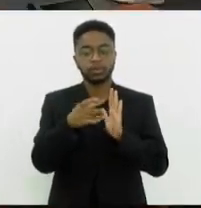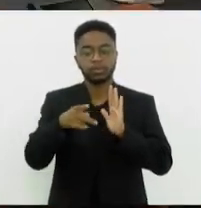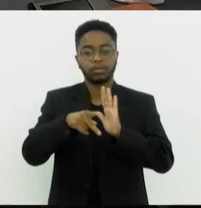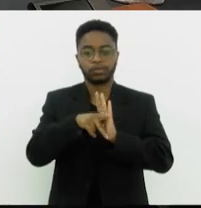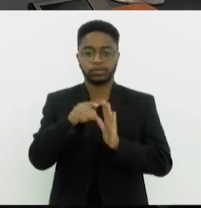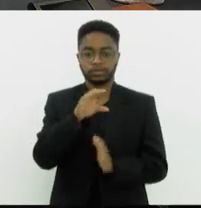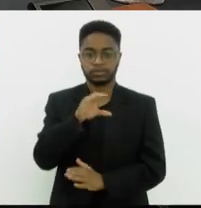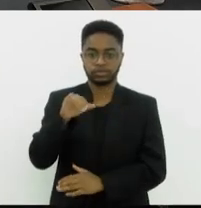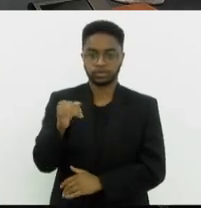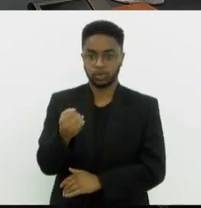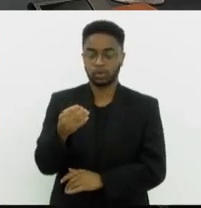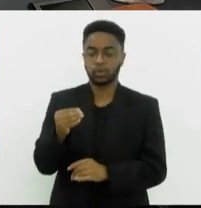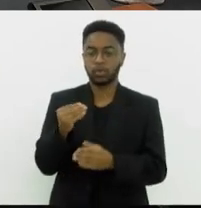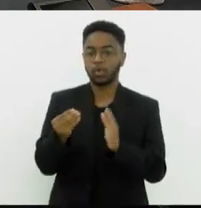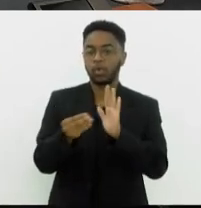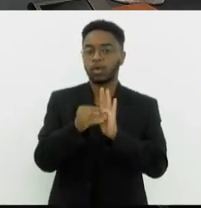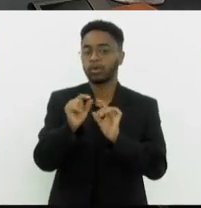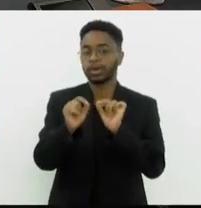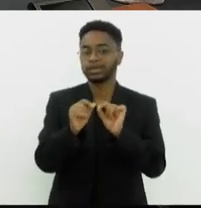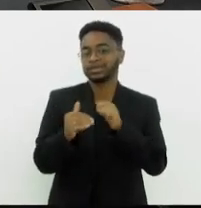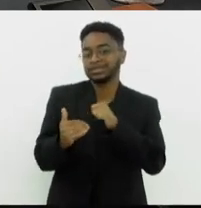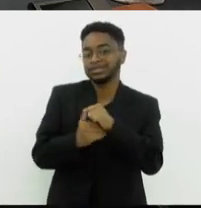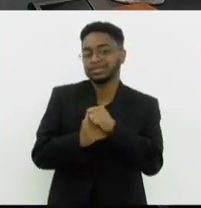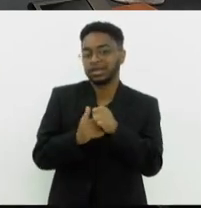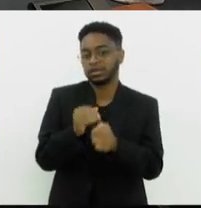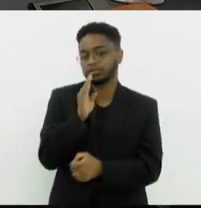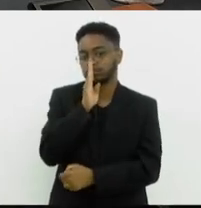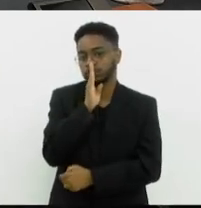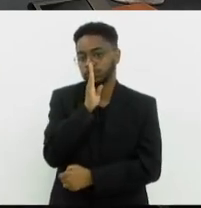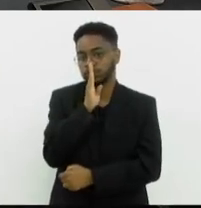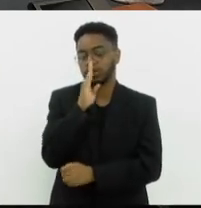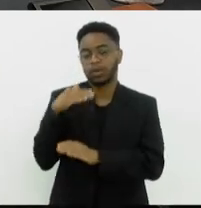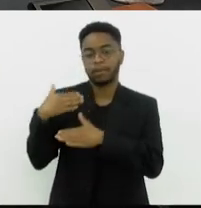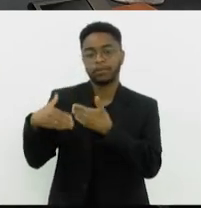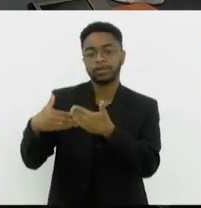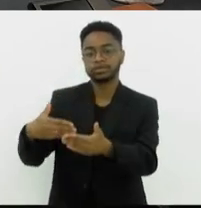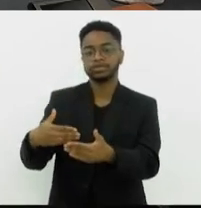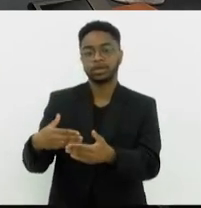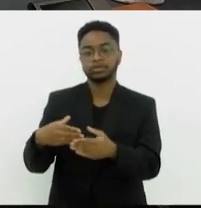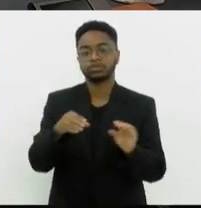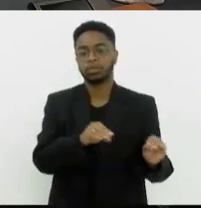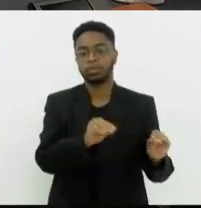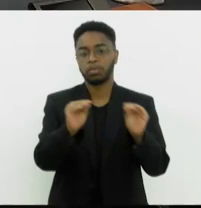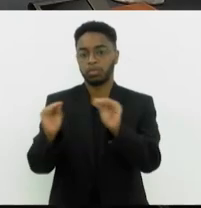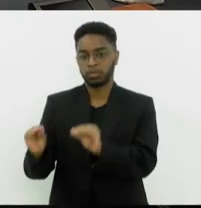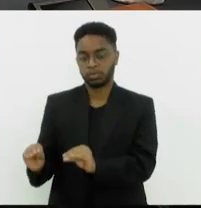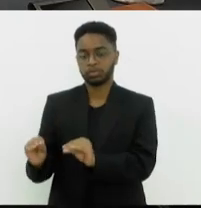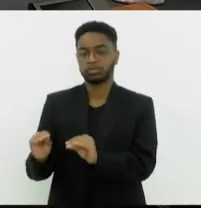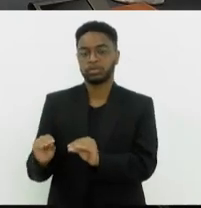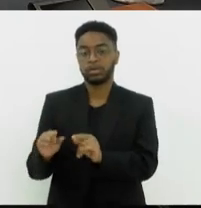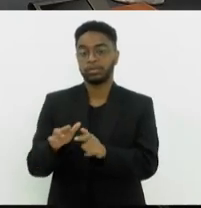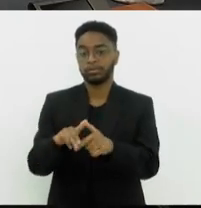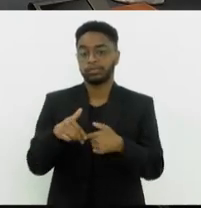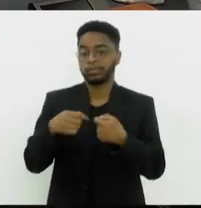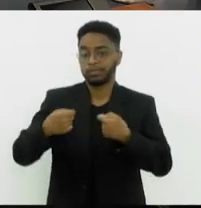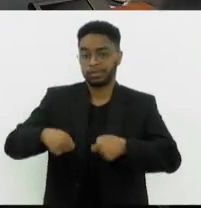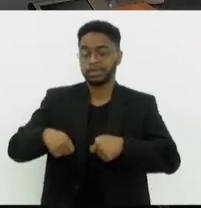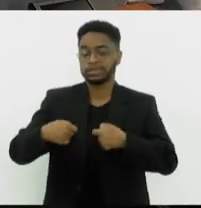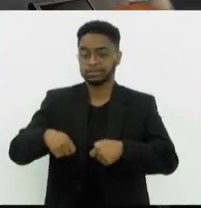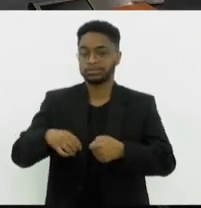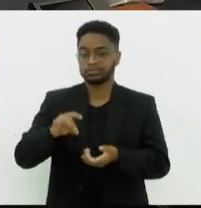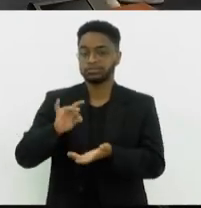o caráter sigiloso a esse processo de remoção diante da necessidade